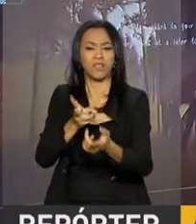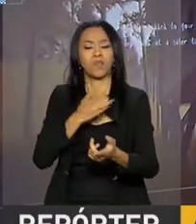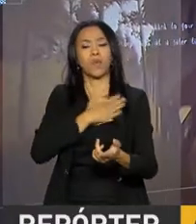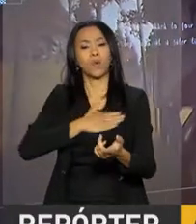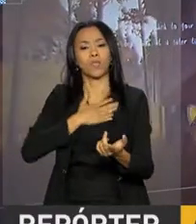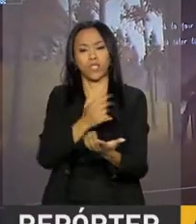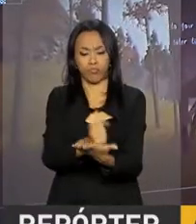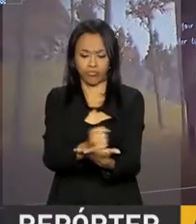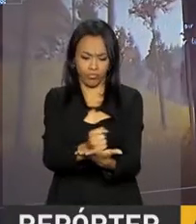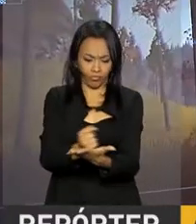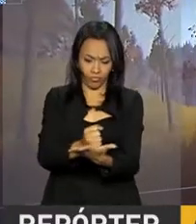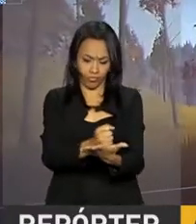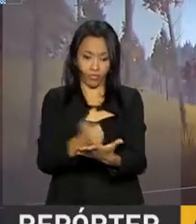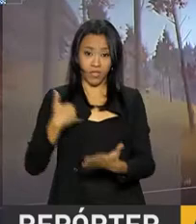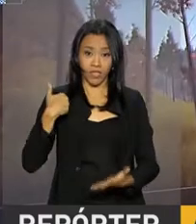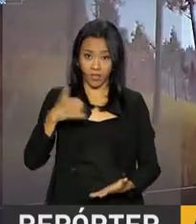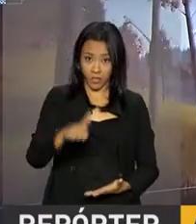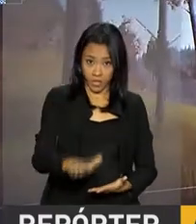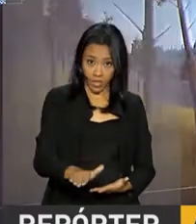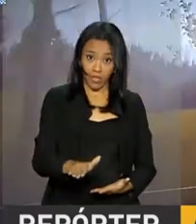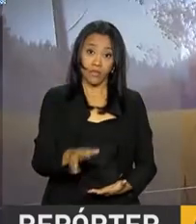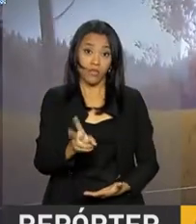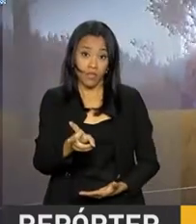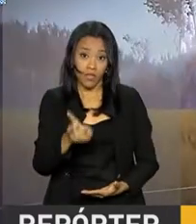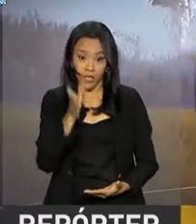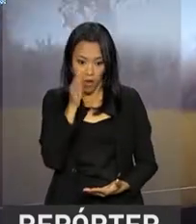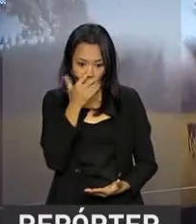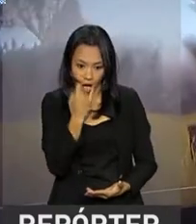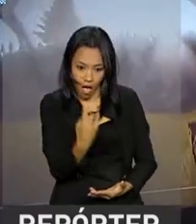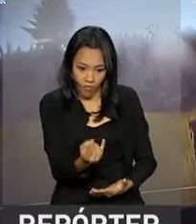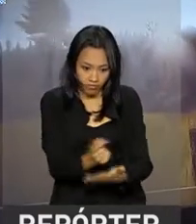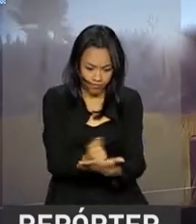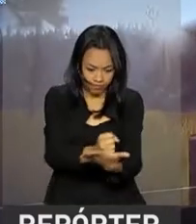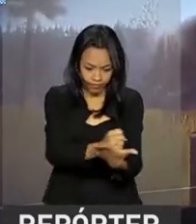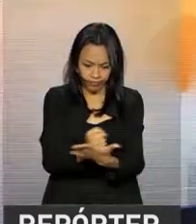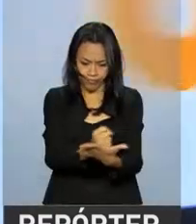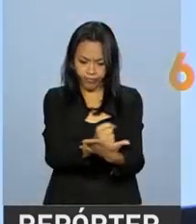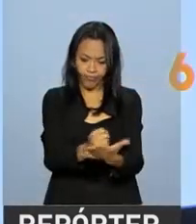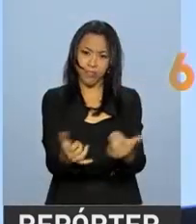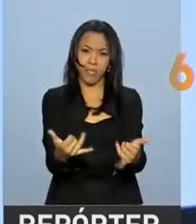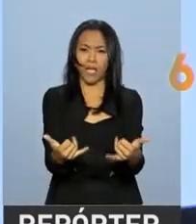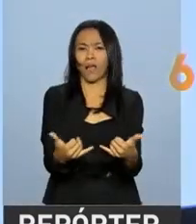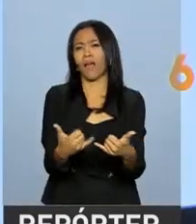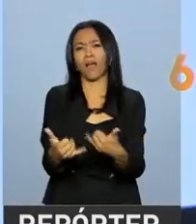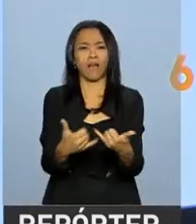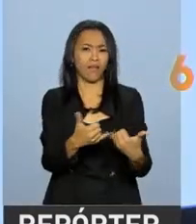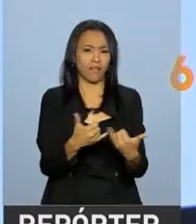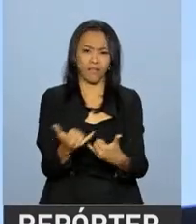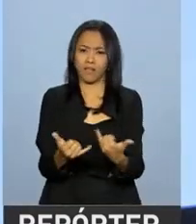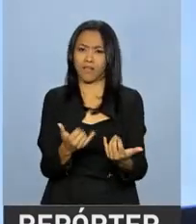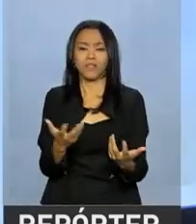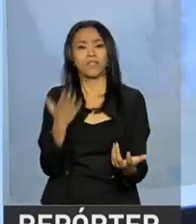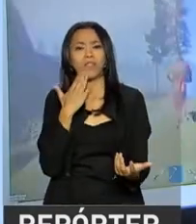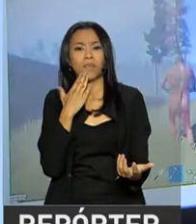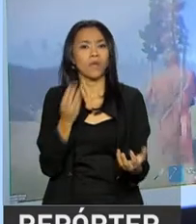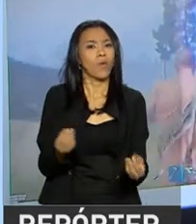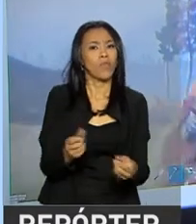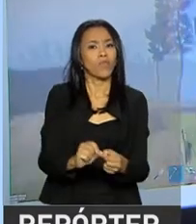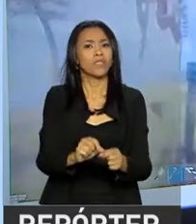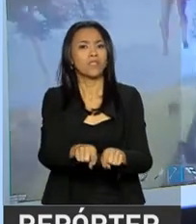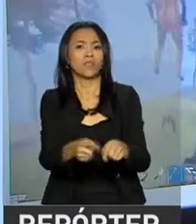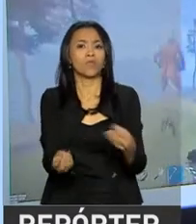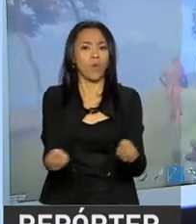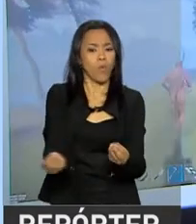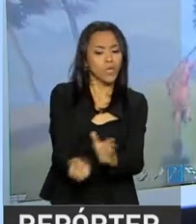quando era pequeno sempre fui voltado a pensar mais criativa brincava muito de lego e sempre queria saber como funcionava o